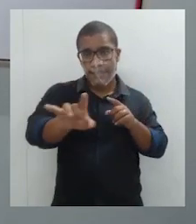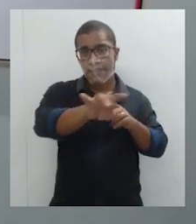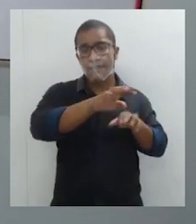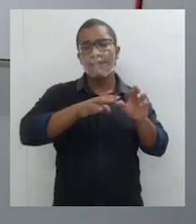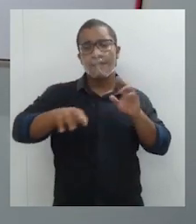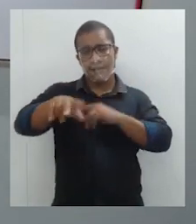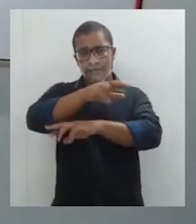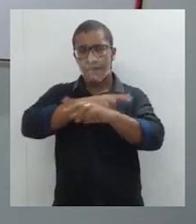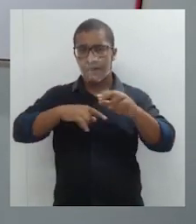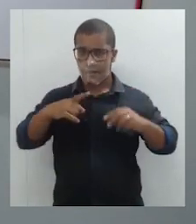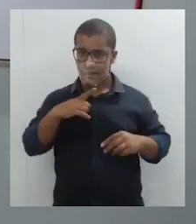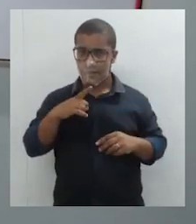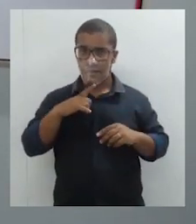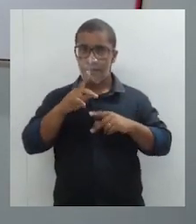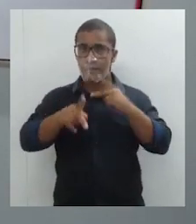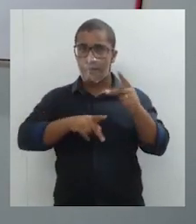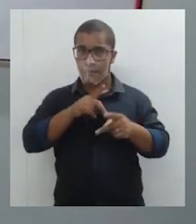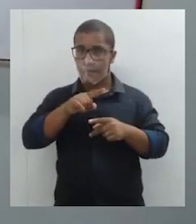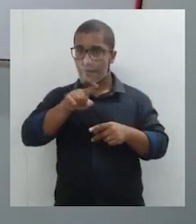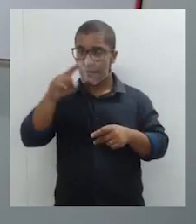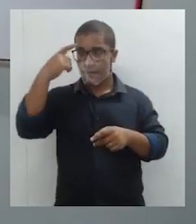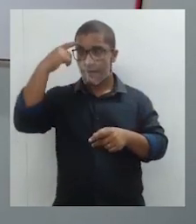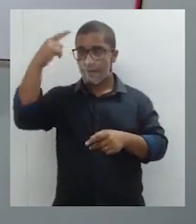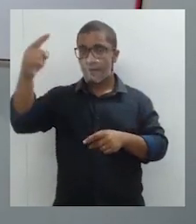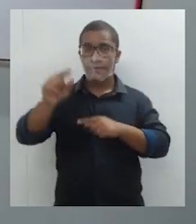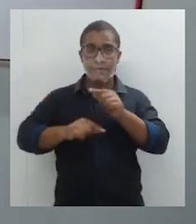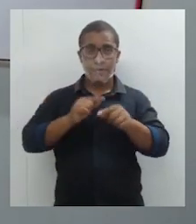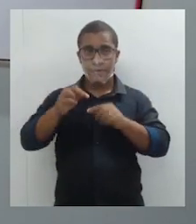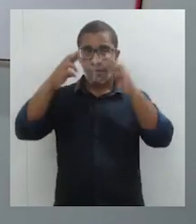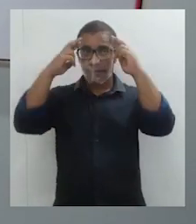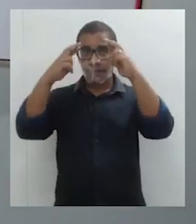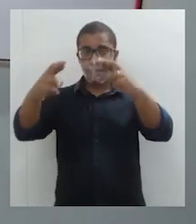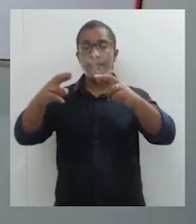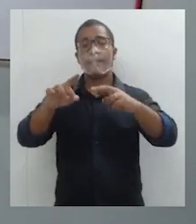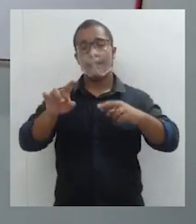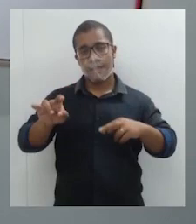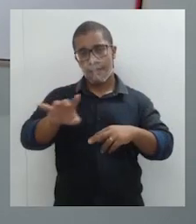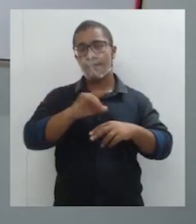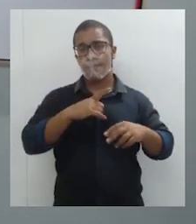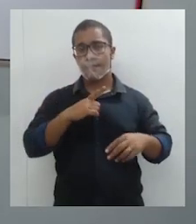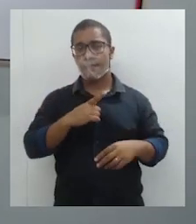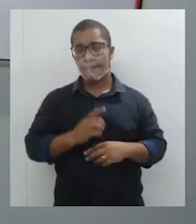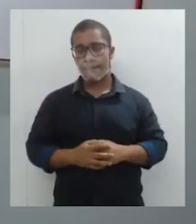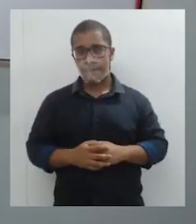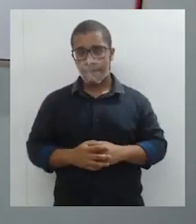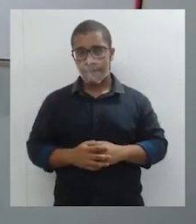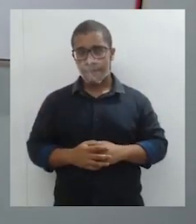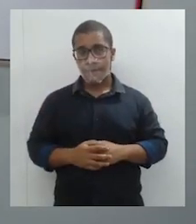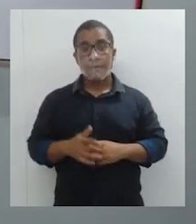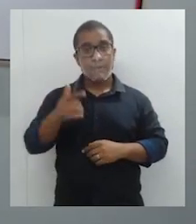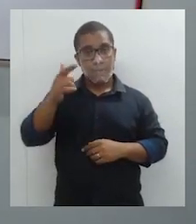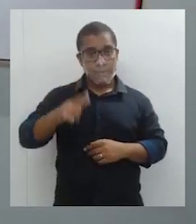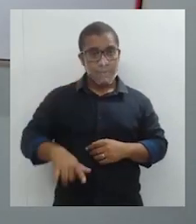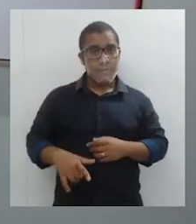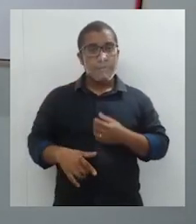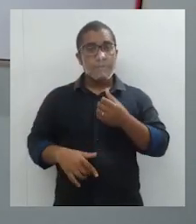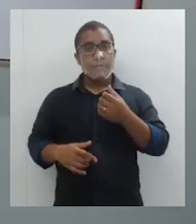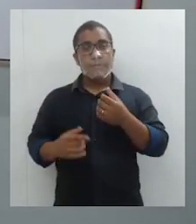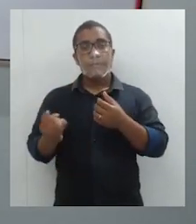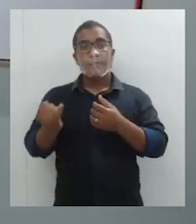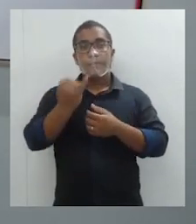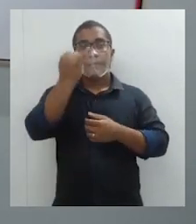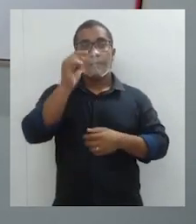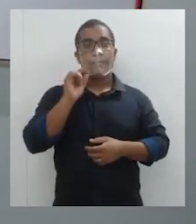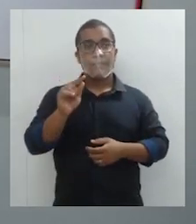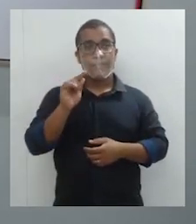povos indígenas é importante sempre lembrar esse respeito que eles têm outra questão importante é o que nós